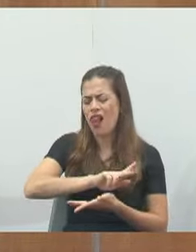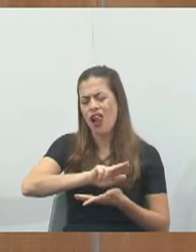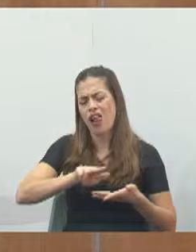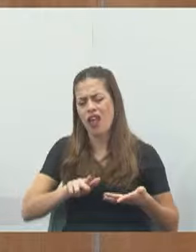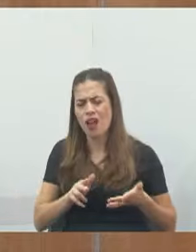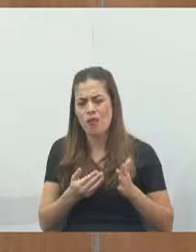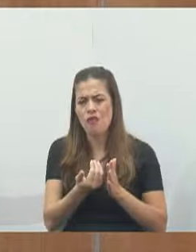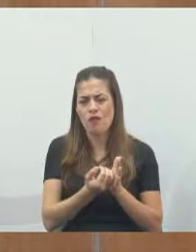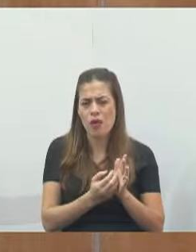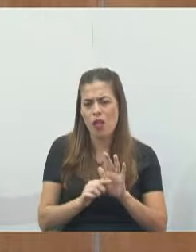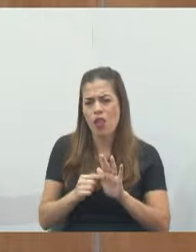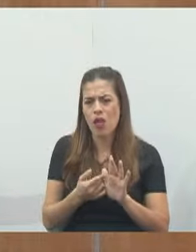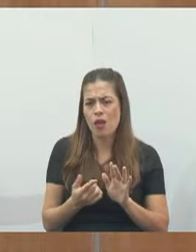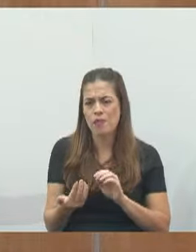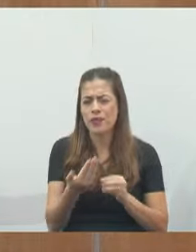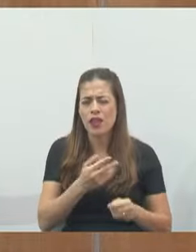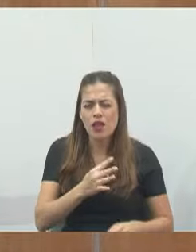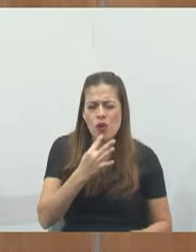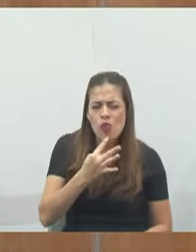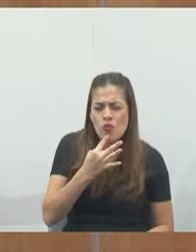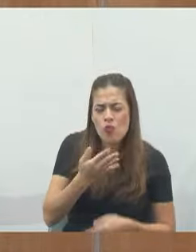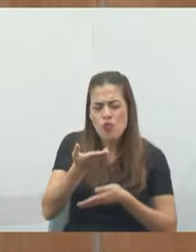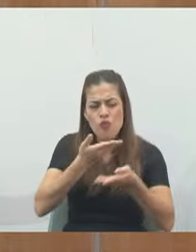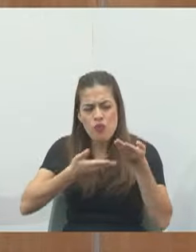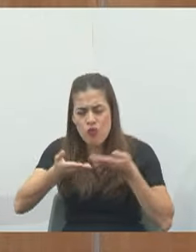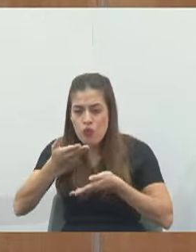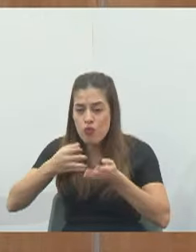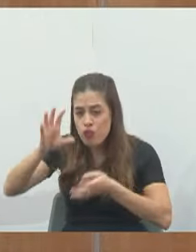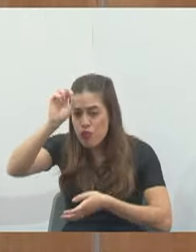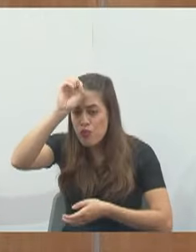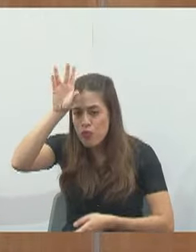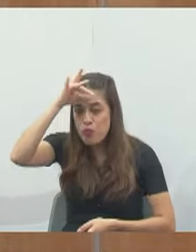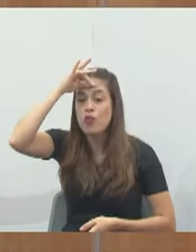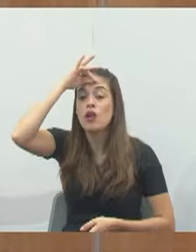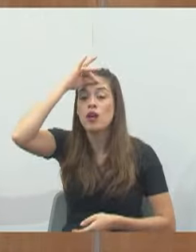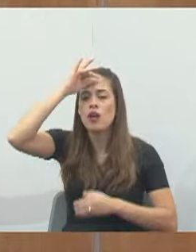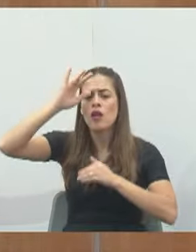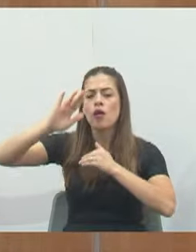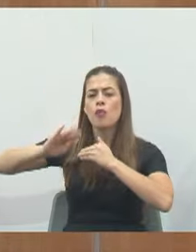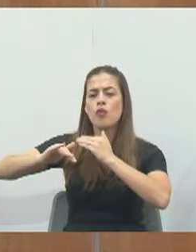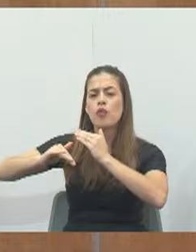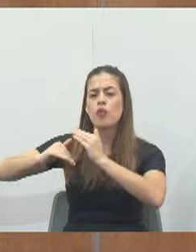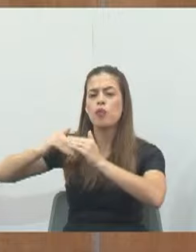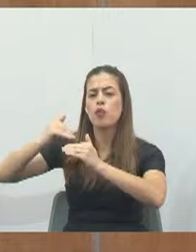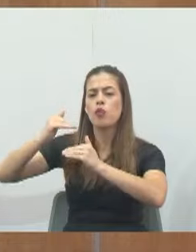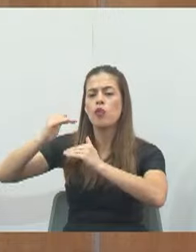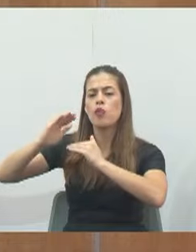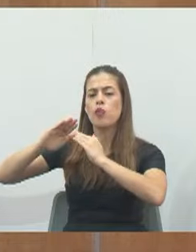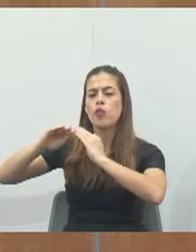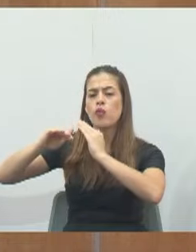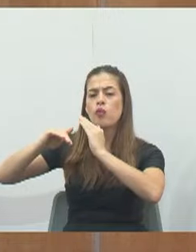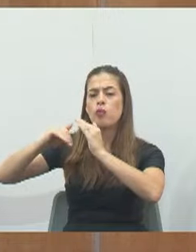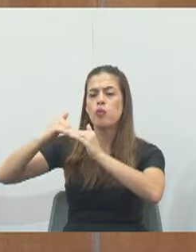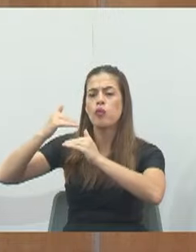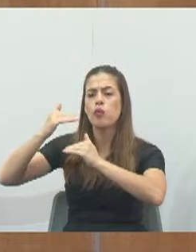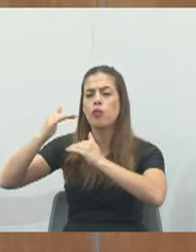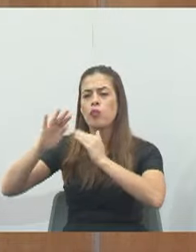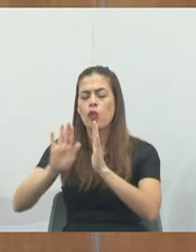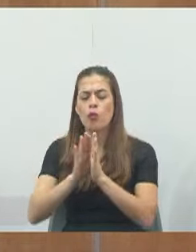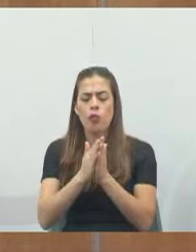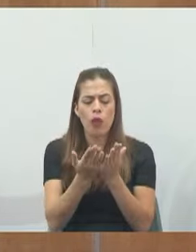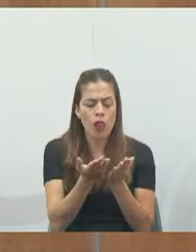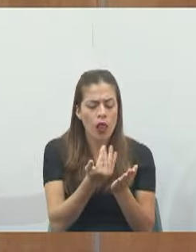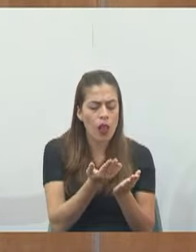maneira formal e informal, de você buscar o conhecimento. Então, suba um degrau por vez, né? Tente buscar grandes